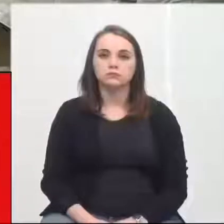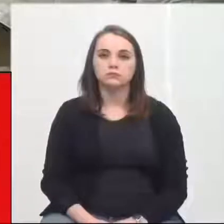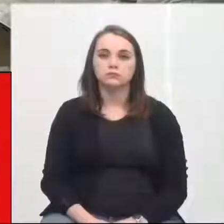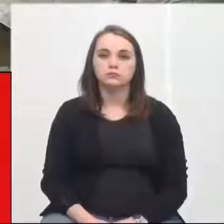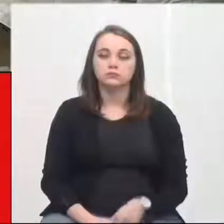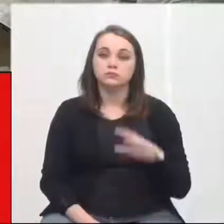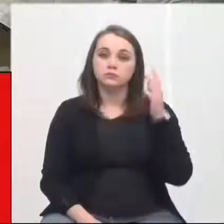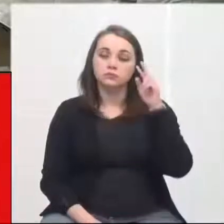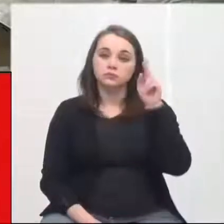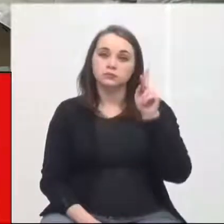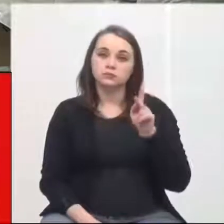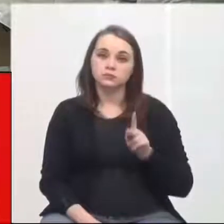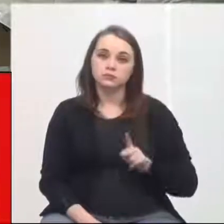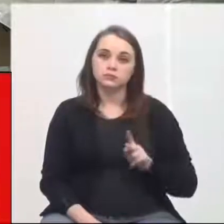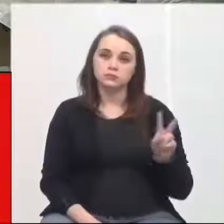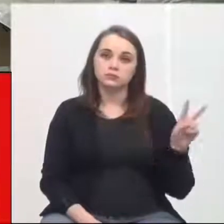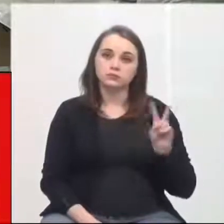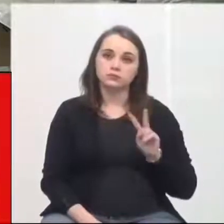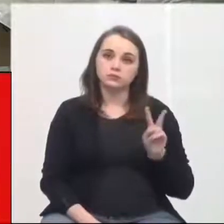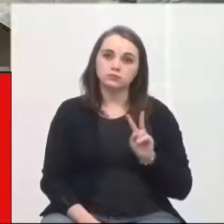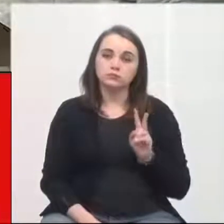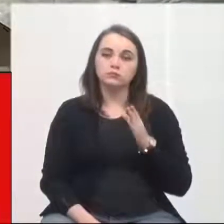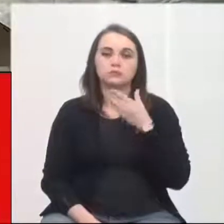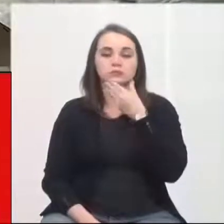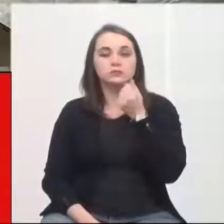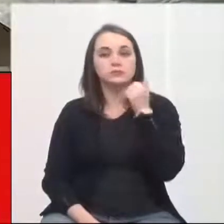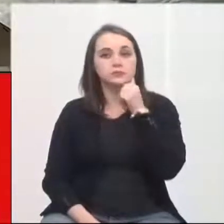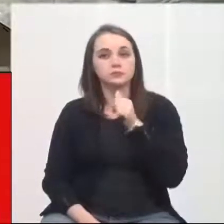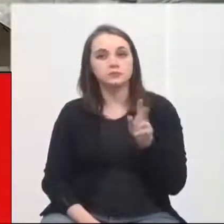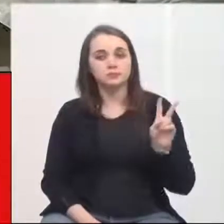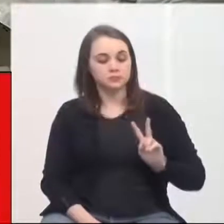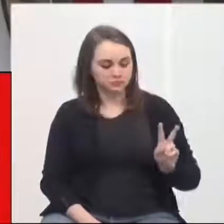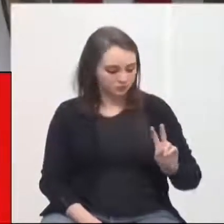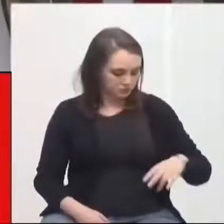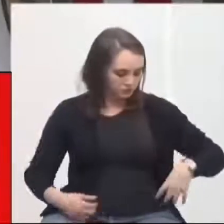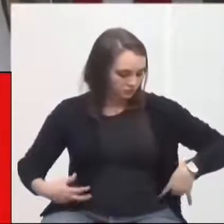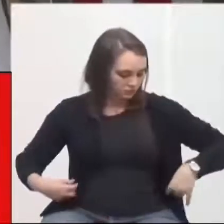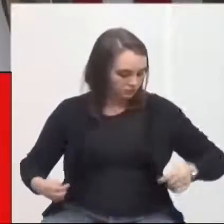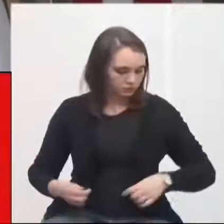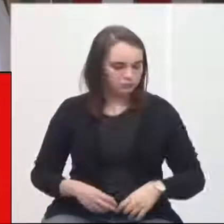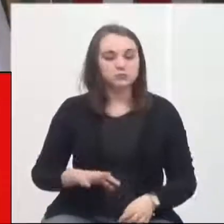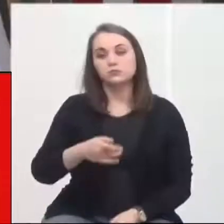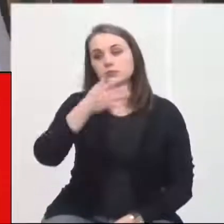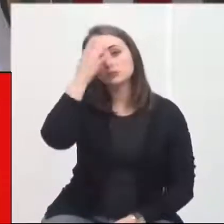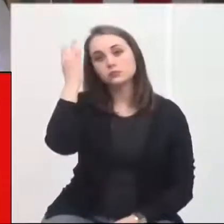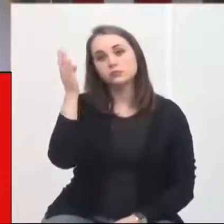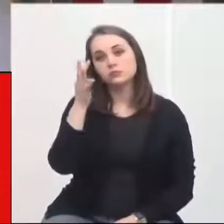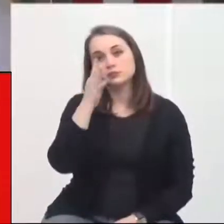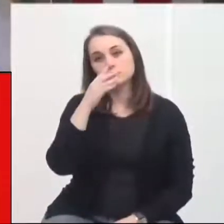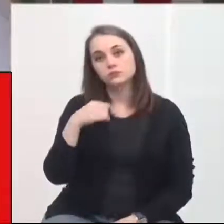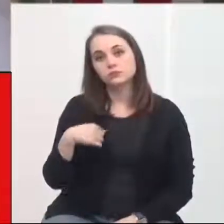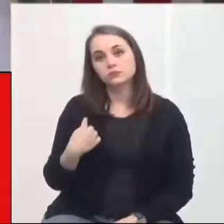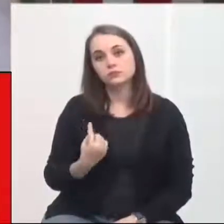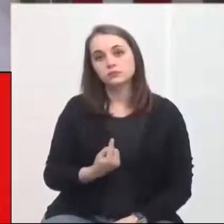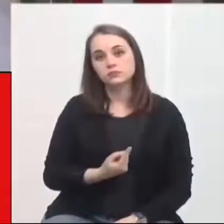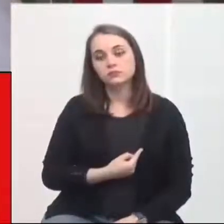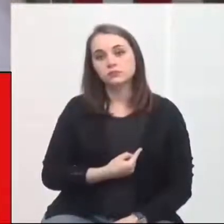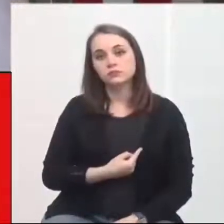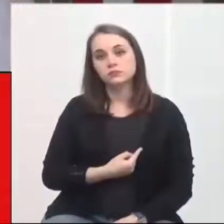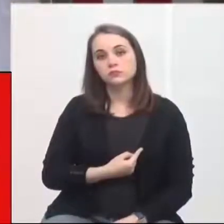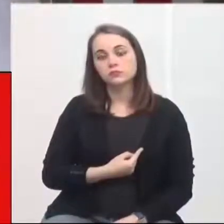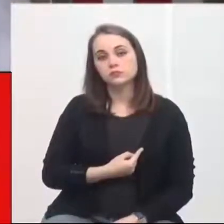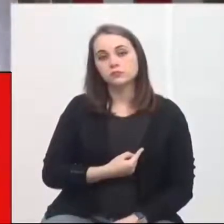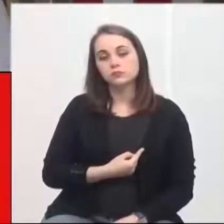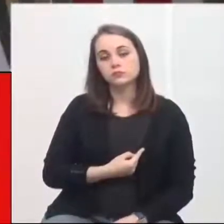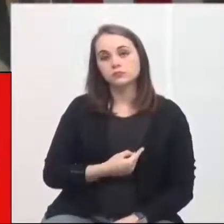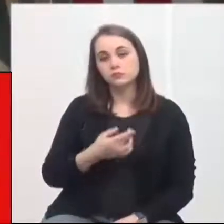Senhor presidente, senhores vereadores, senhoras vereadoras, todo o público que nos assiste, as pessoas